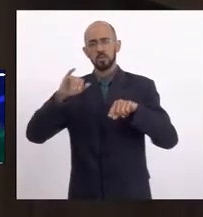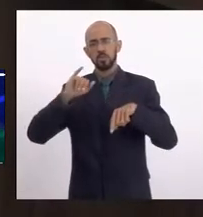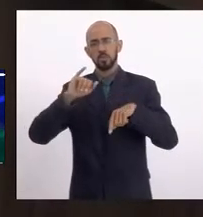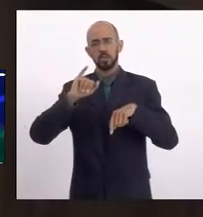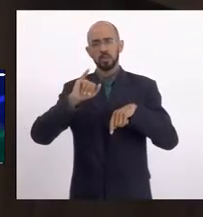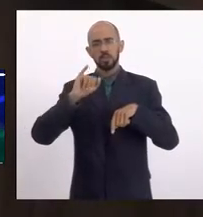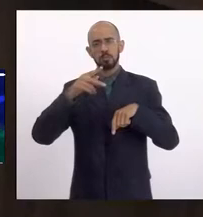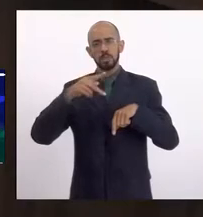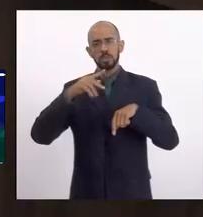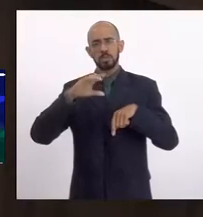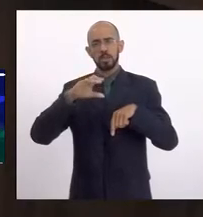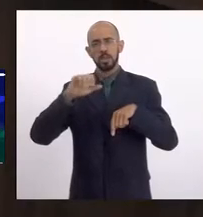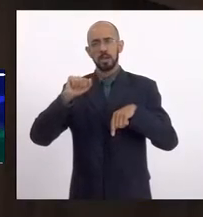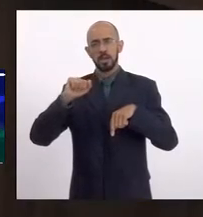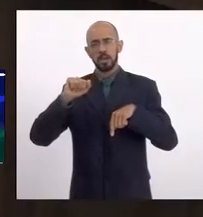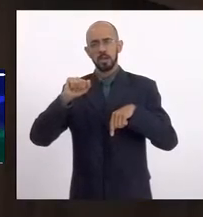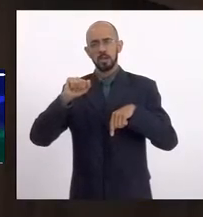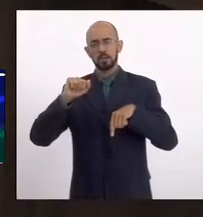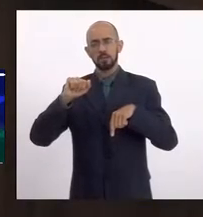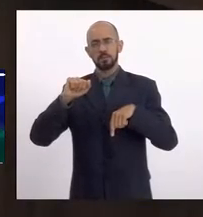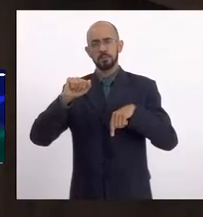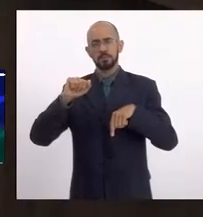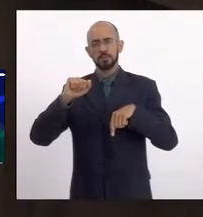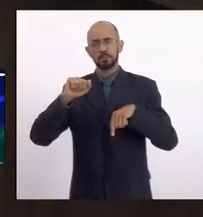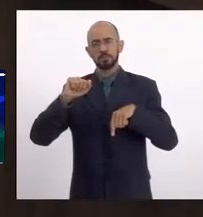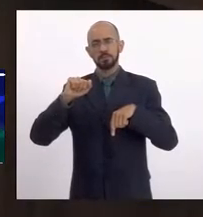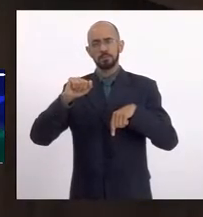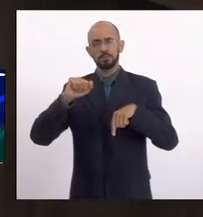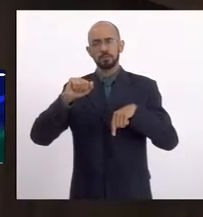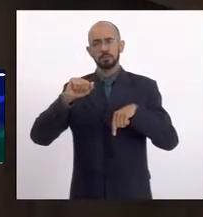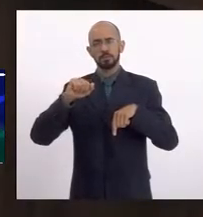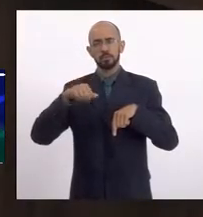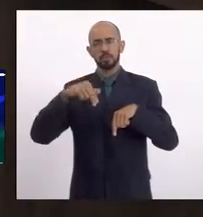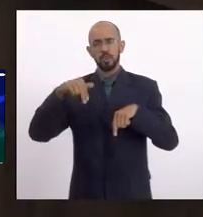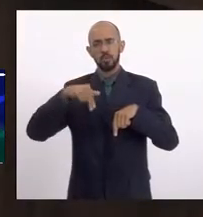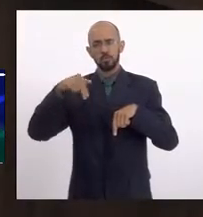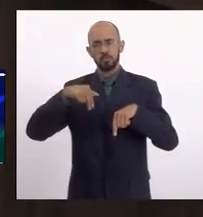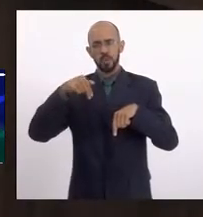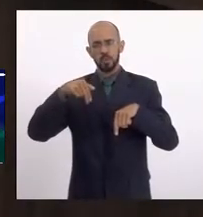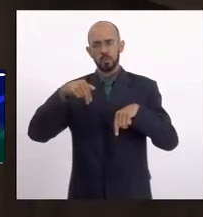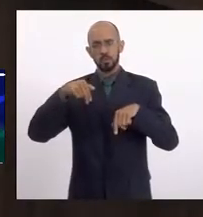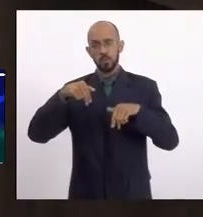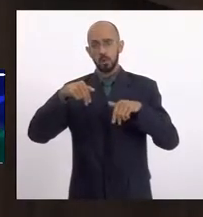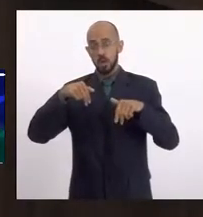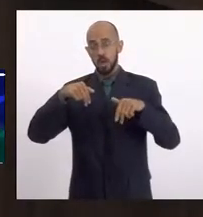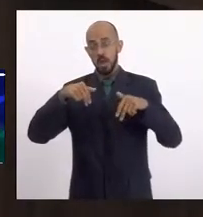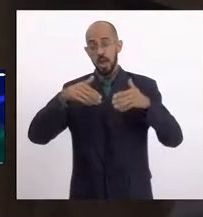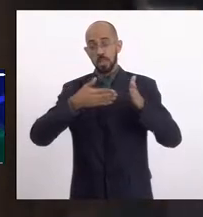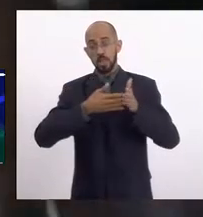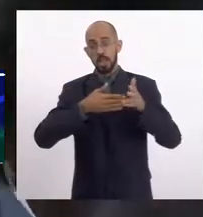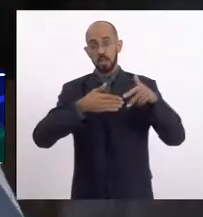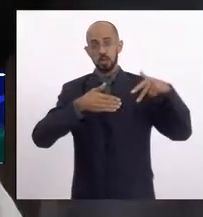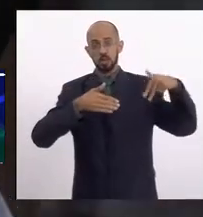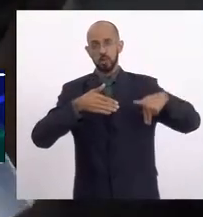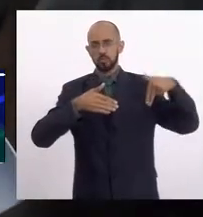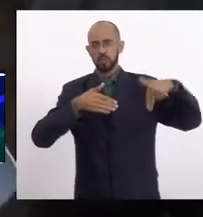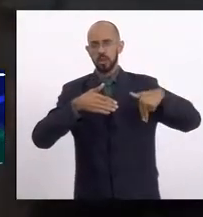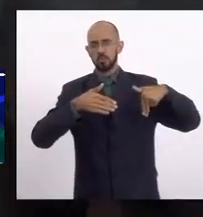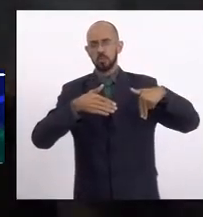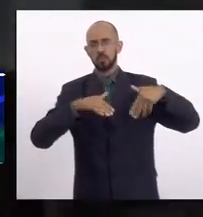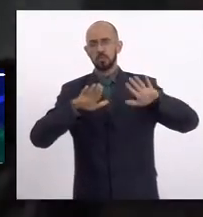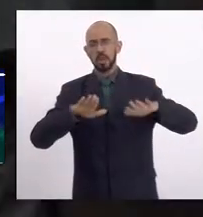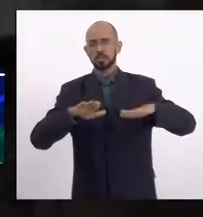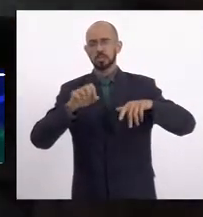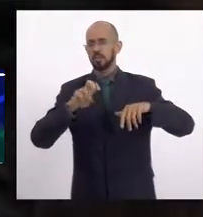que corresponde a variação de em novembro Novembro mas que não será explicitado